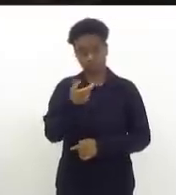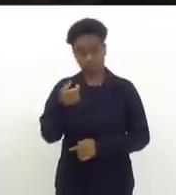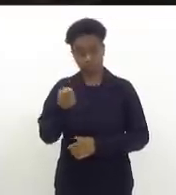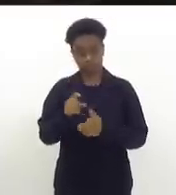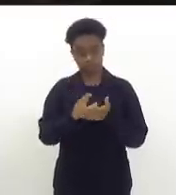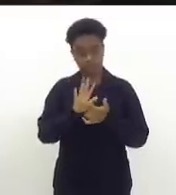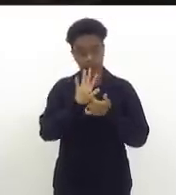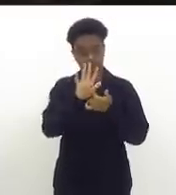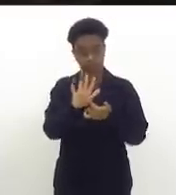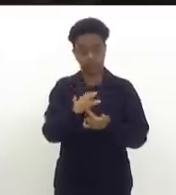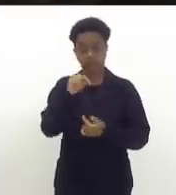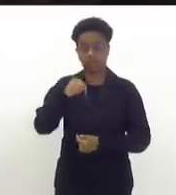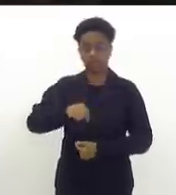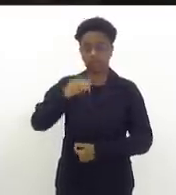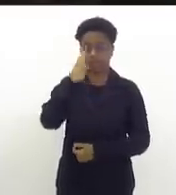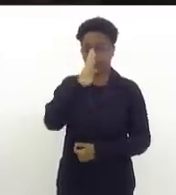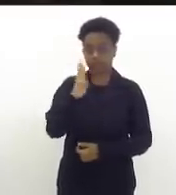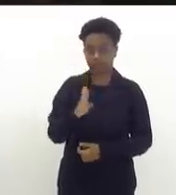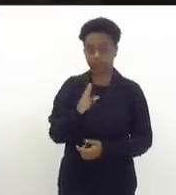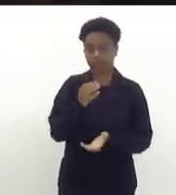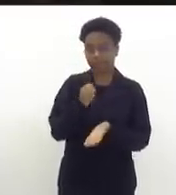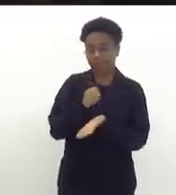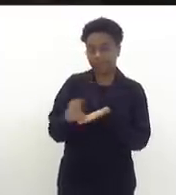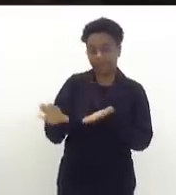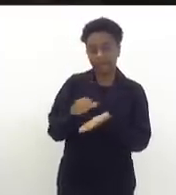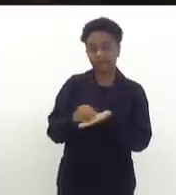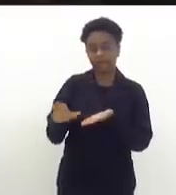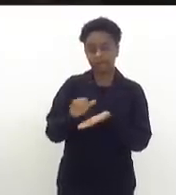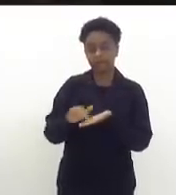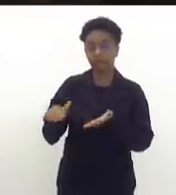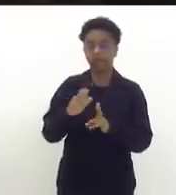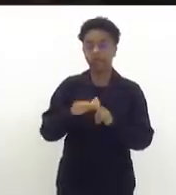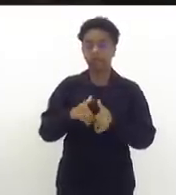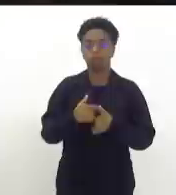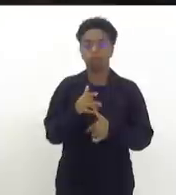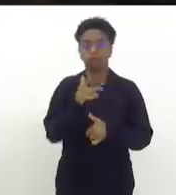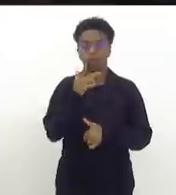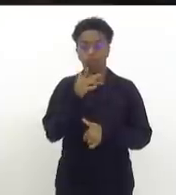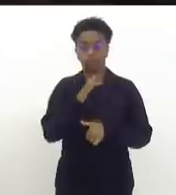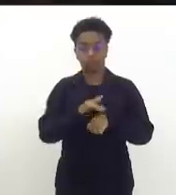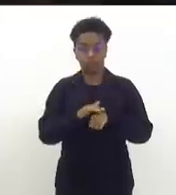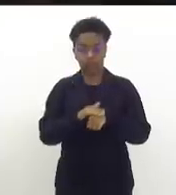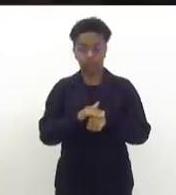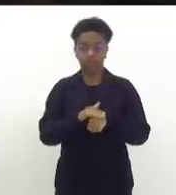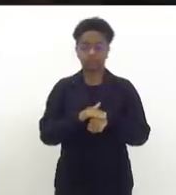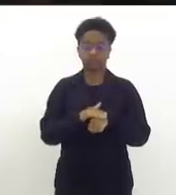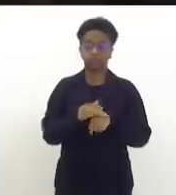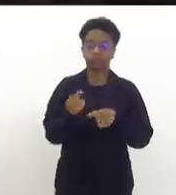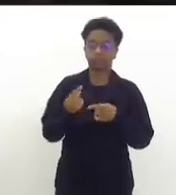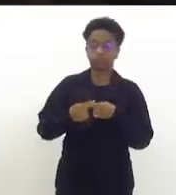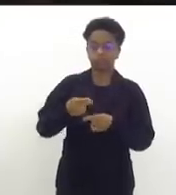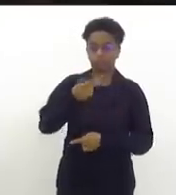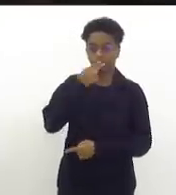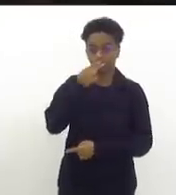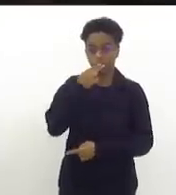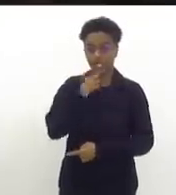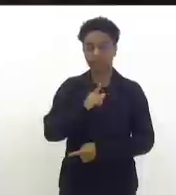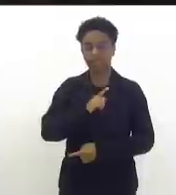gasta com as doenças derivadas pelo tabagismo 125